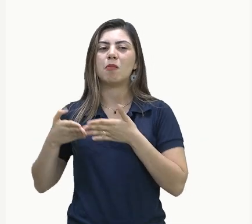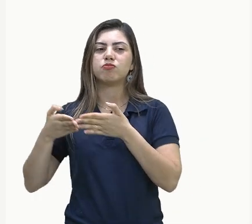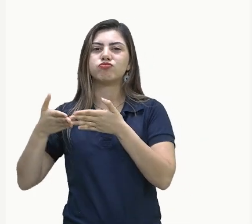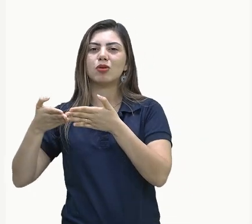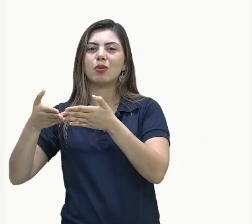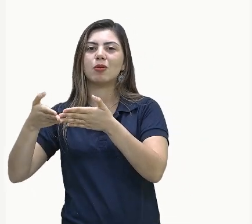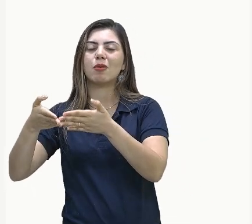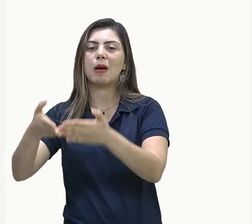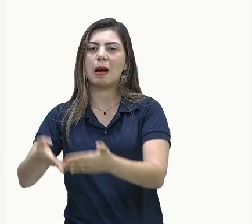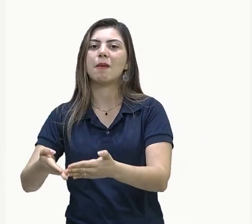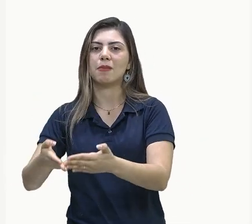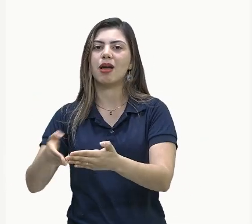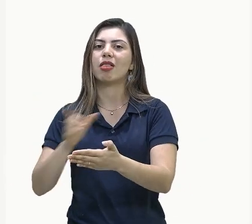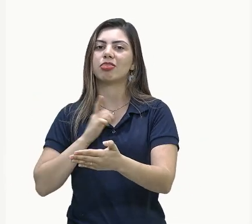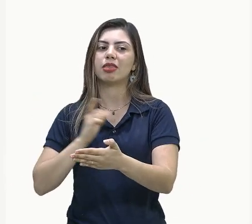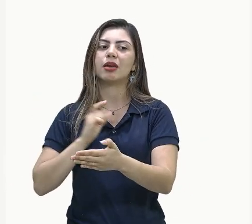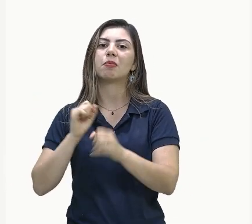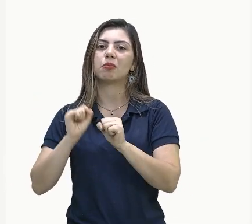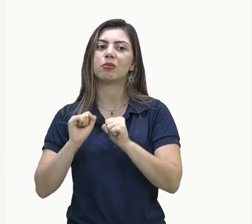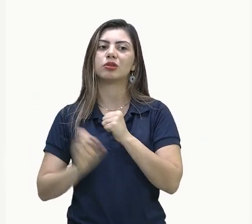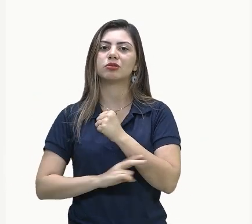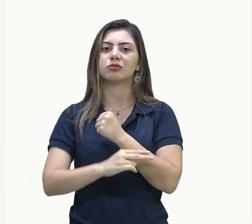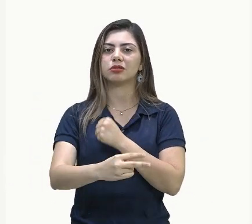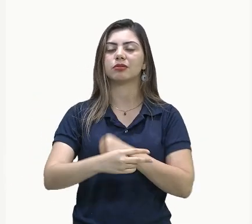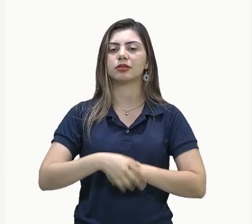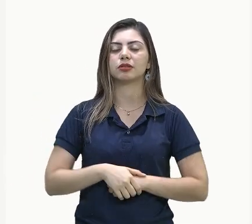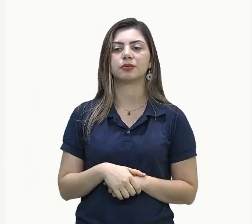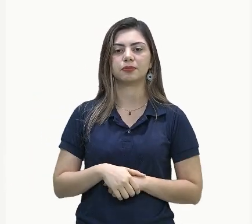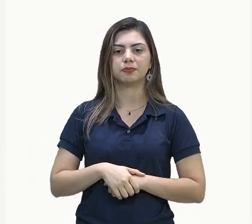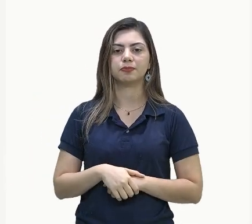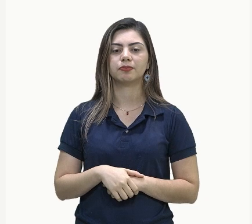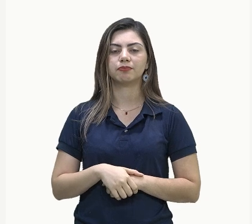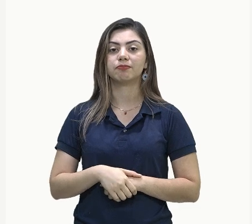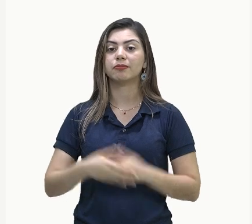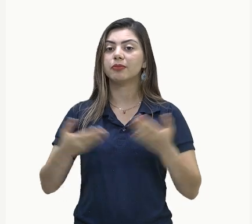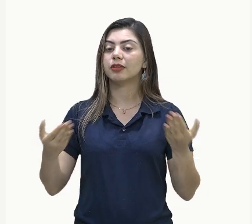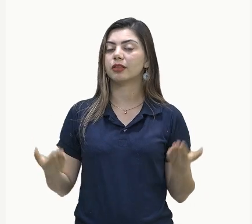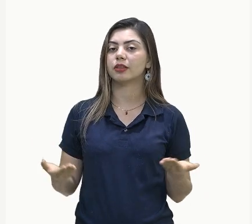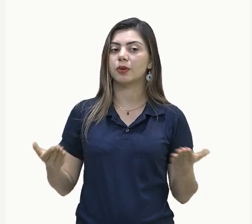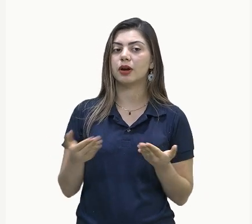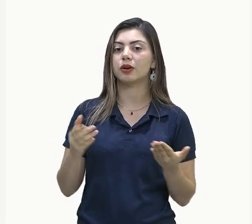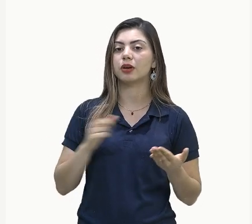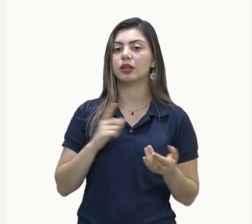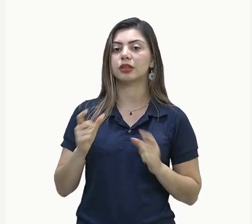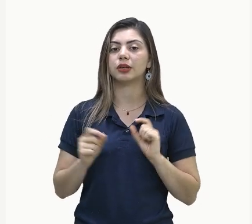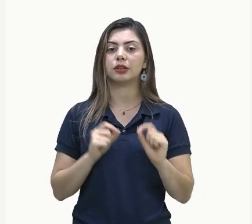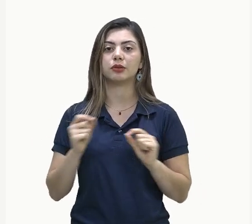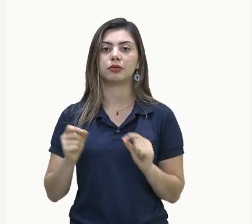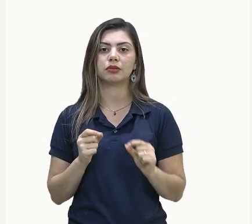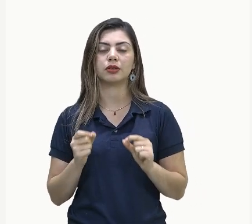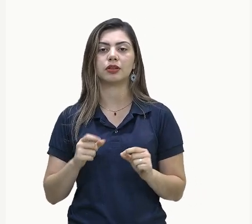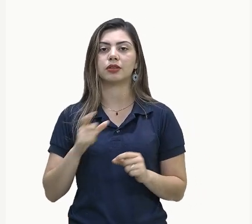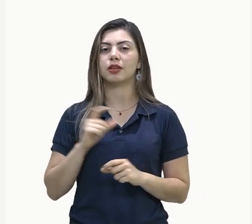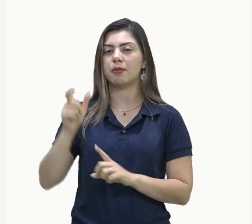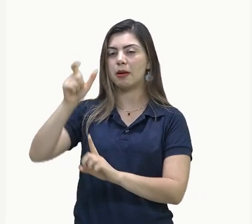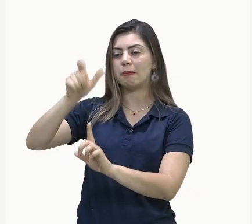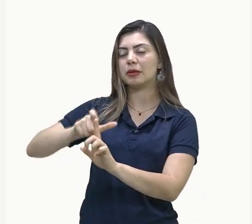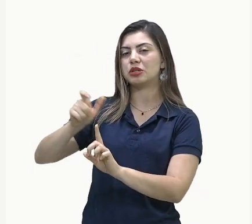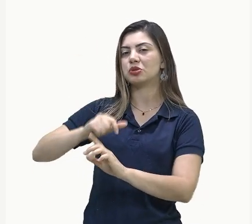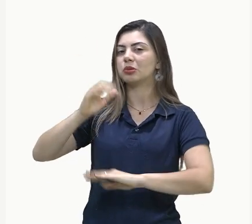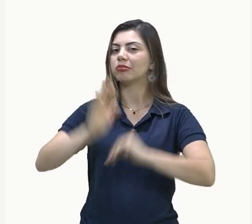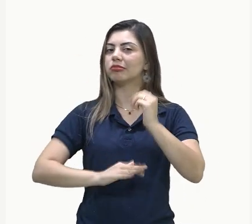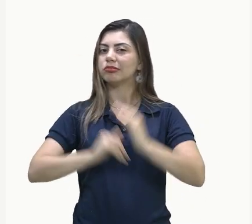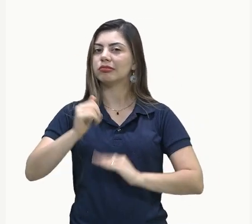nos rios mais estreitos também, certo? Bem, eu tenho para vocês aqui uma interna com um especialista na área, o